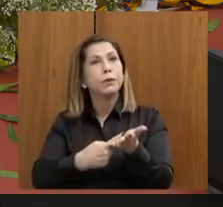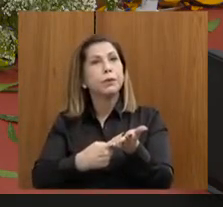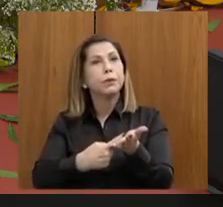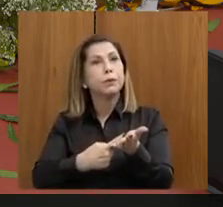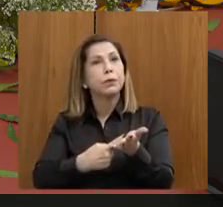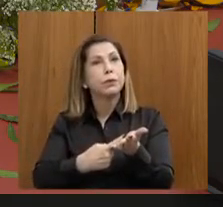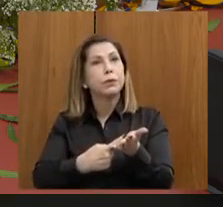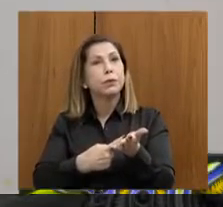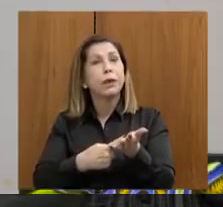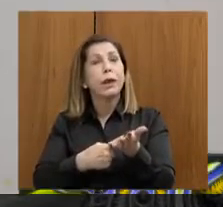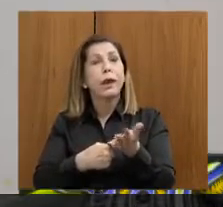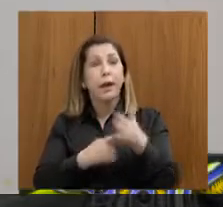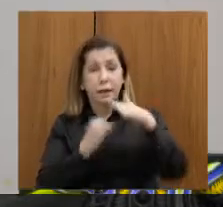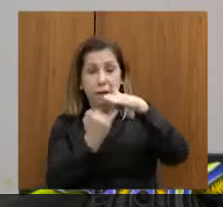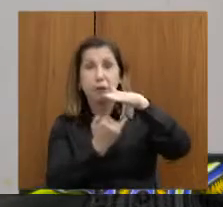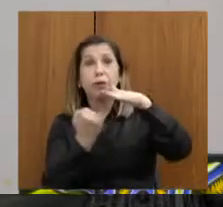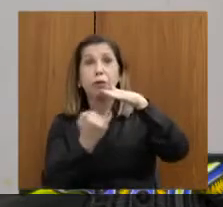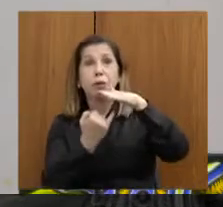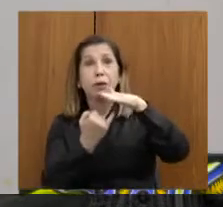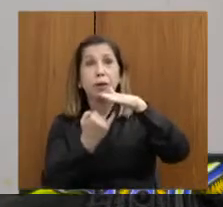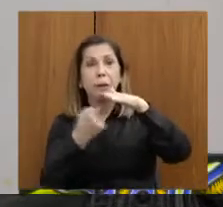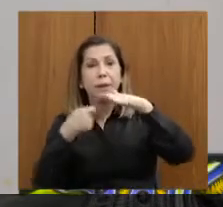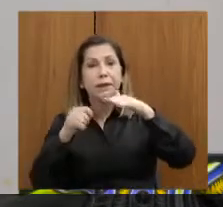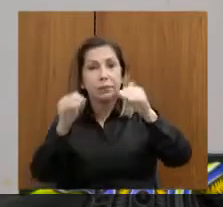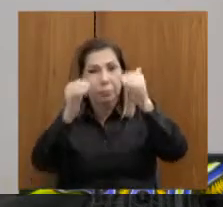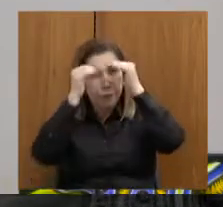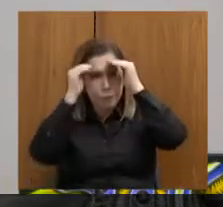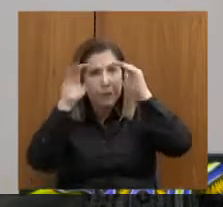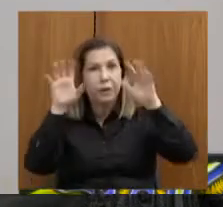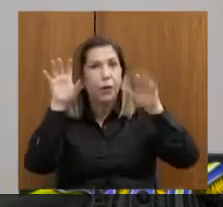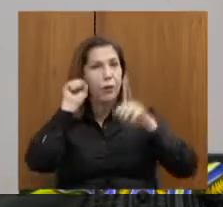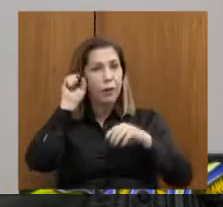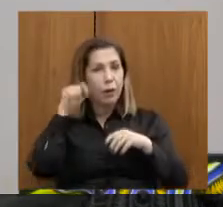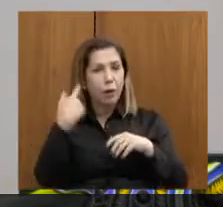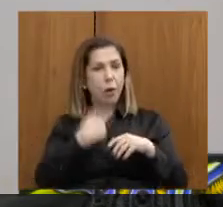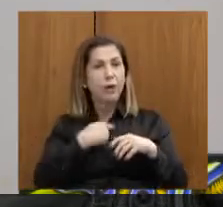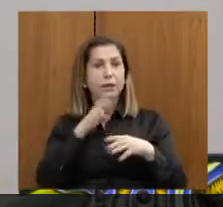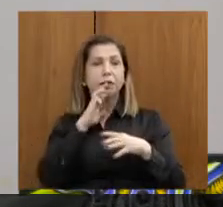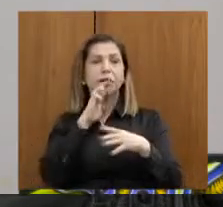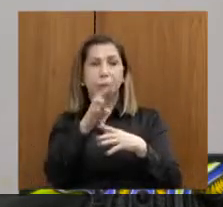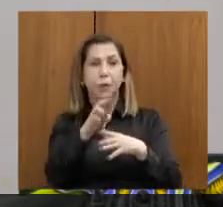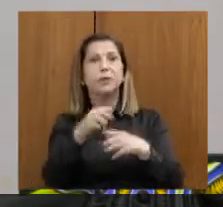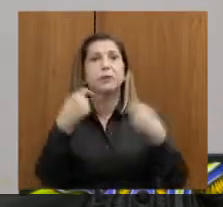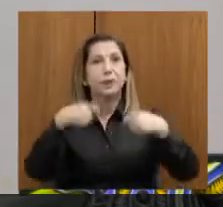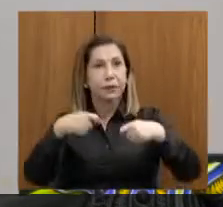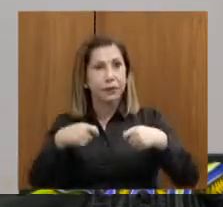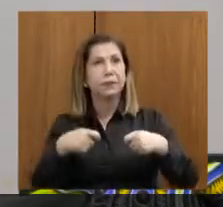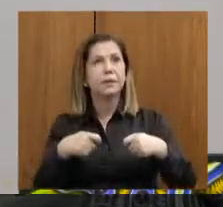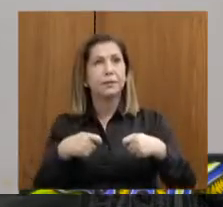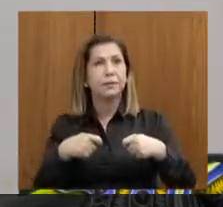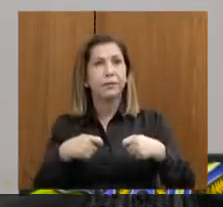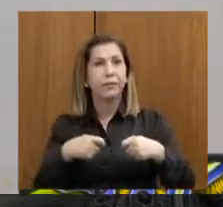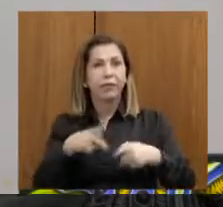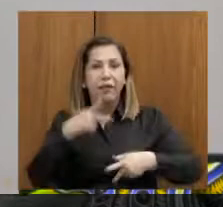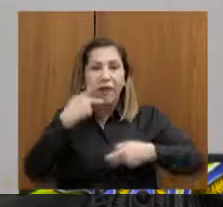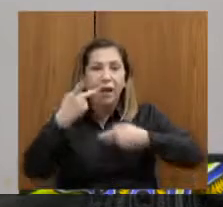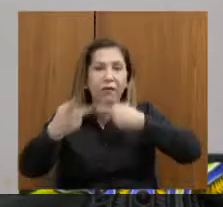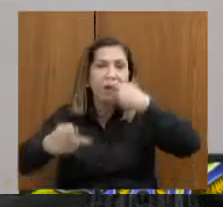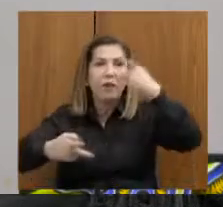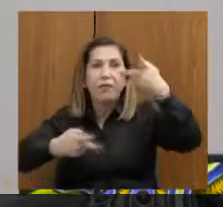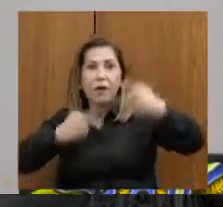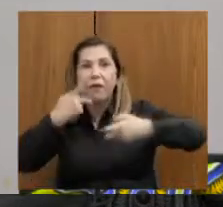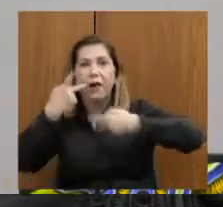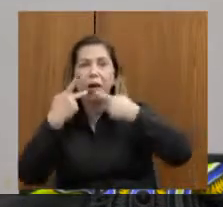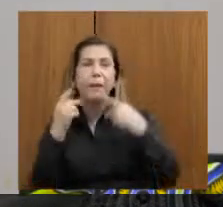e as instituições precisamos ouvir e precisa dar retorno e não querer mais falar